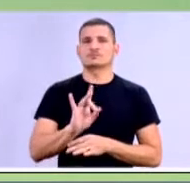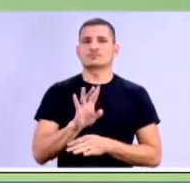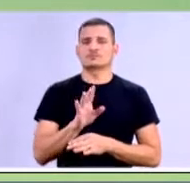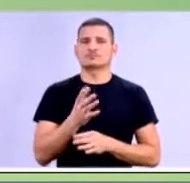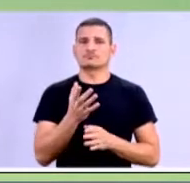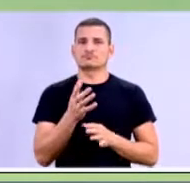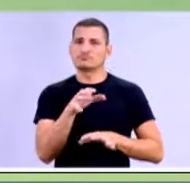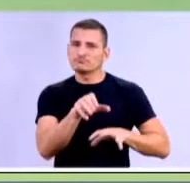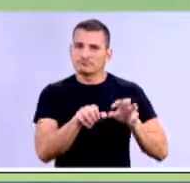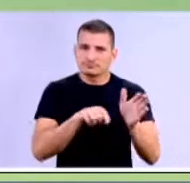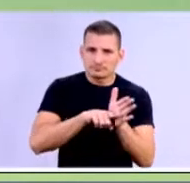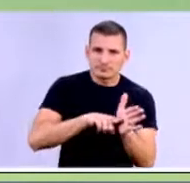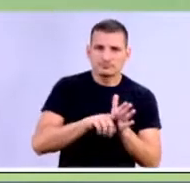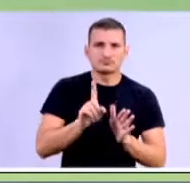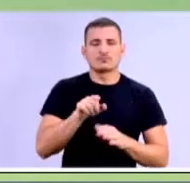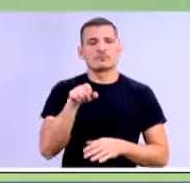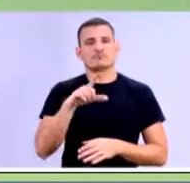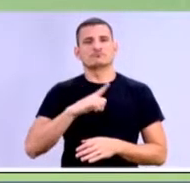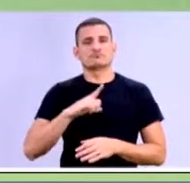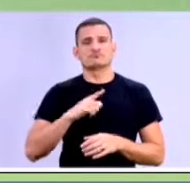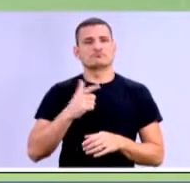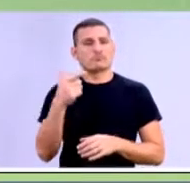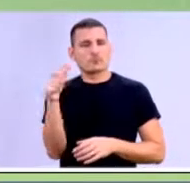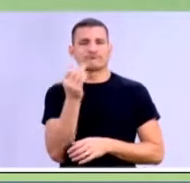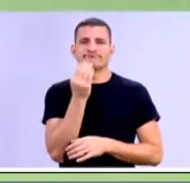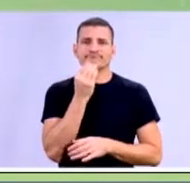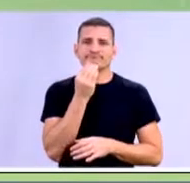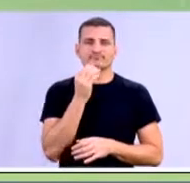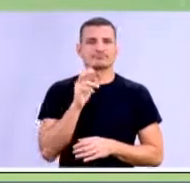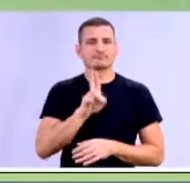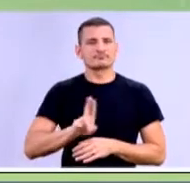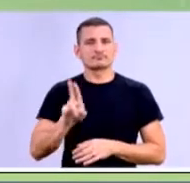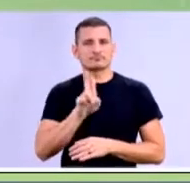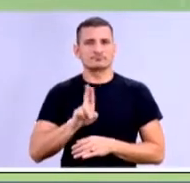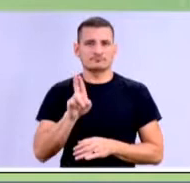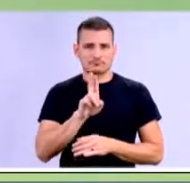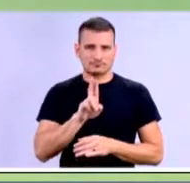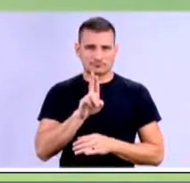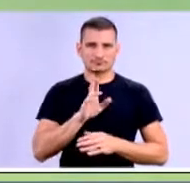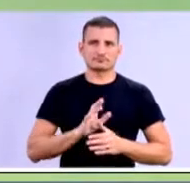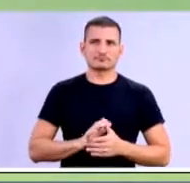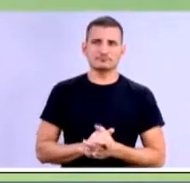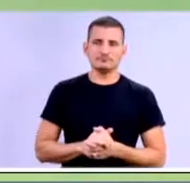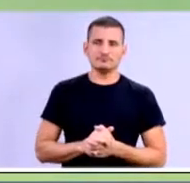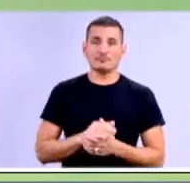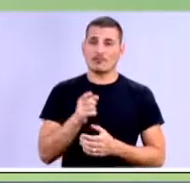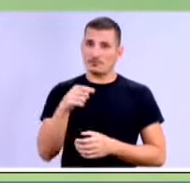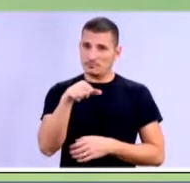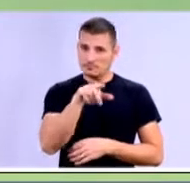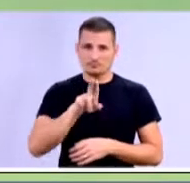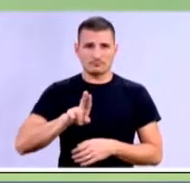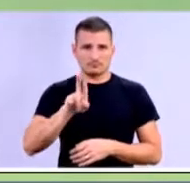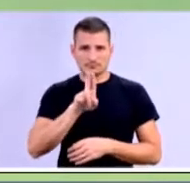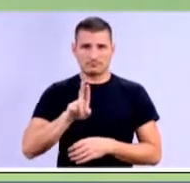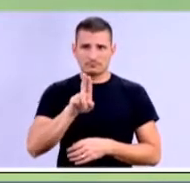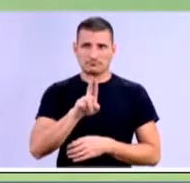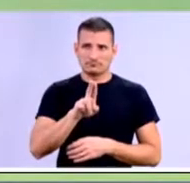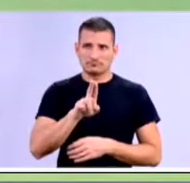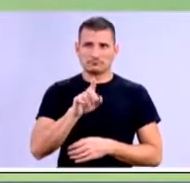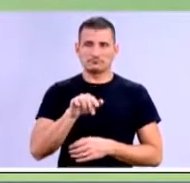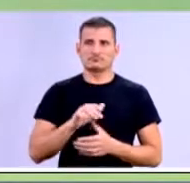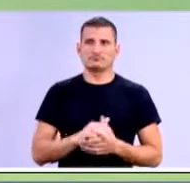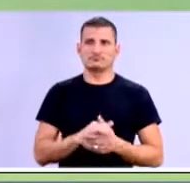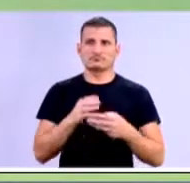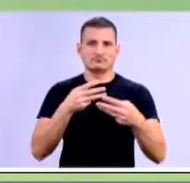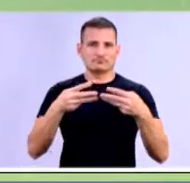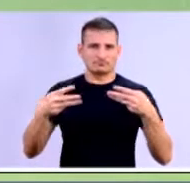oferece outras oportunidades de uso e um desses usos, olha só, são as